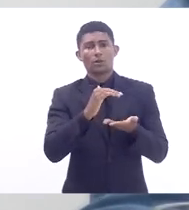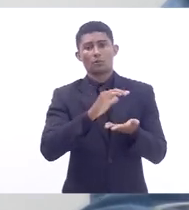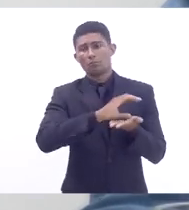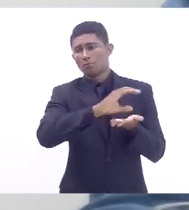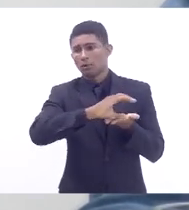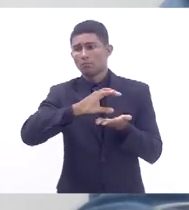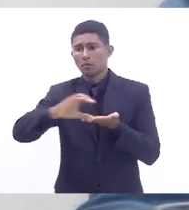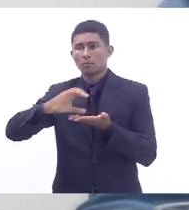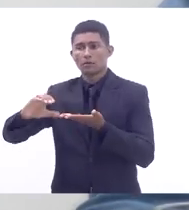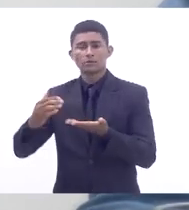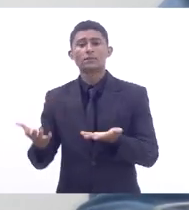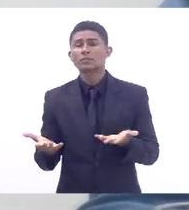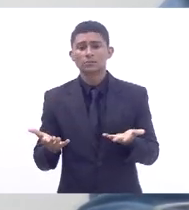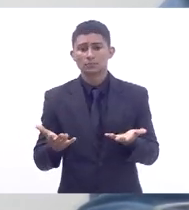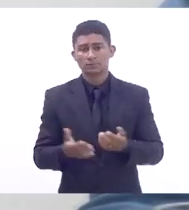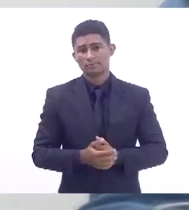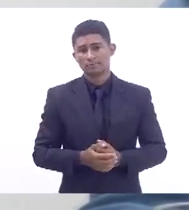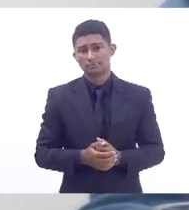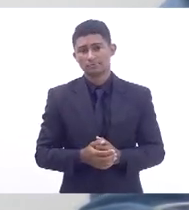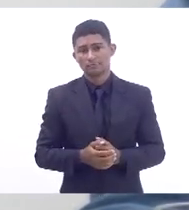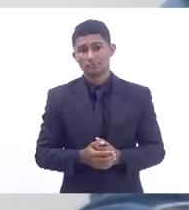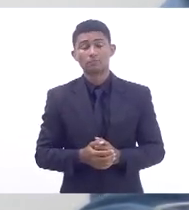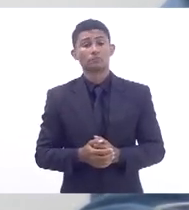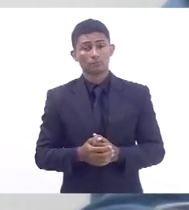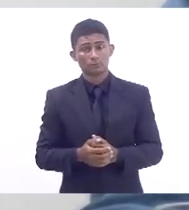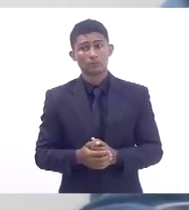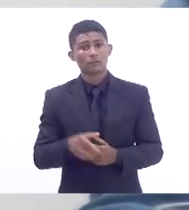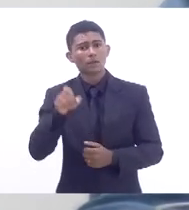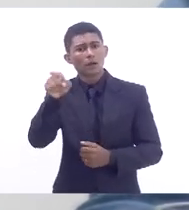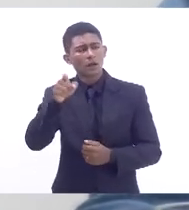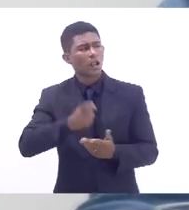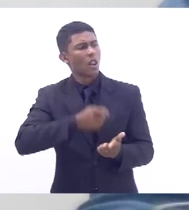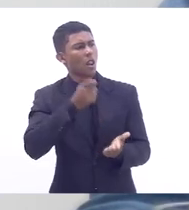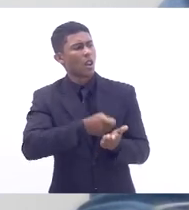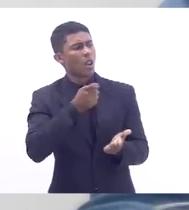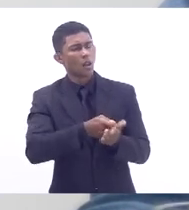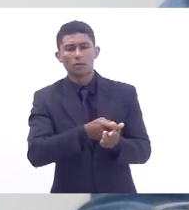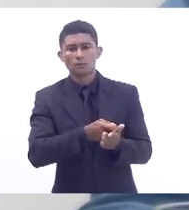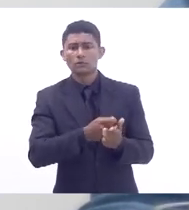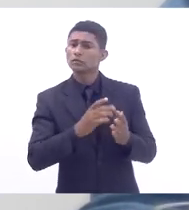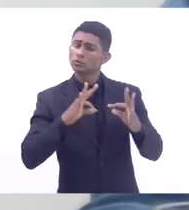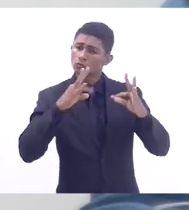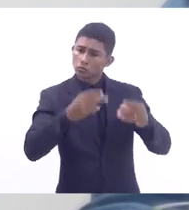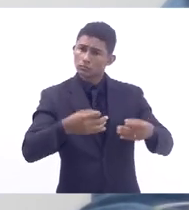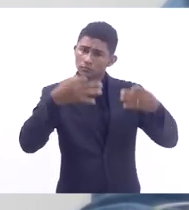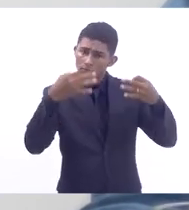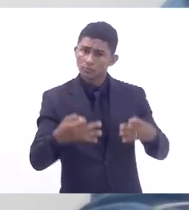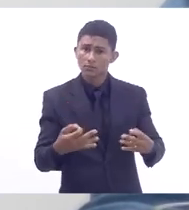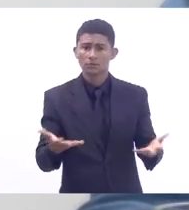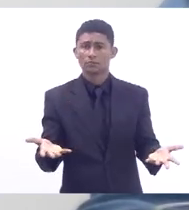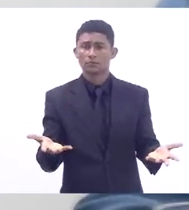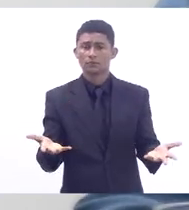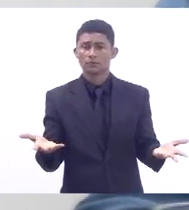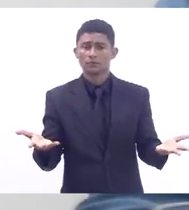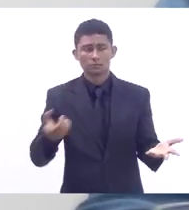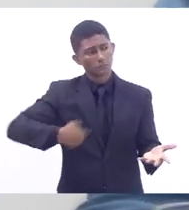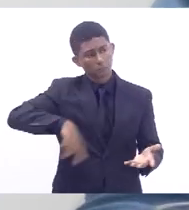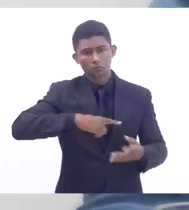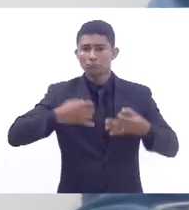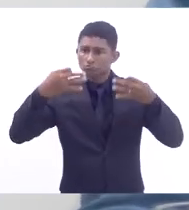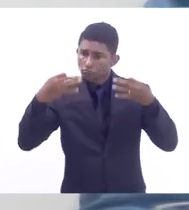e não tem como explicar e a exigências todas foram cumprida não tem mais o que se cumprir